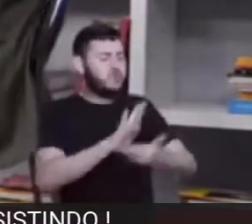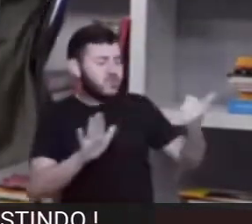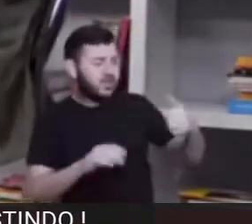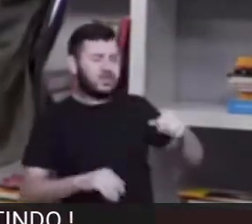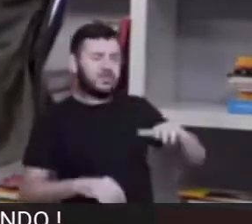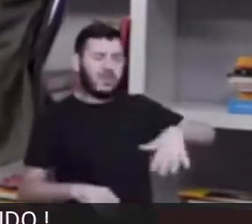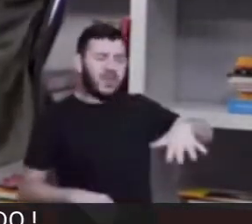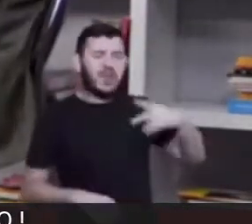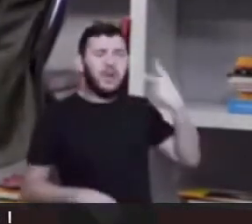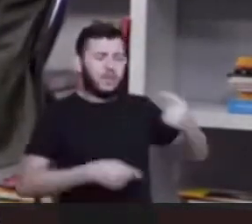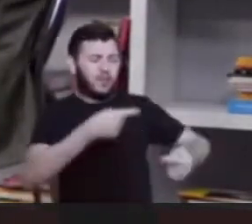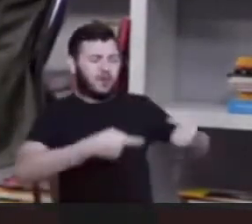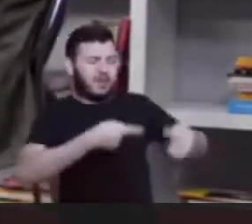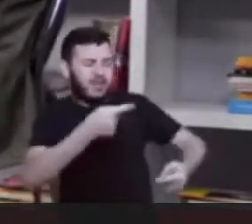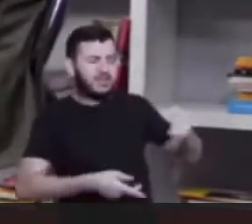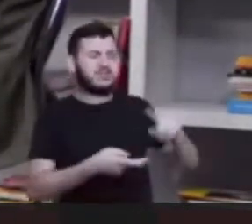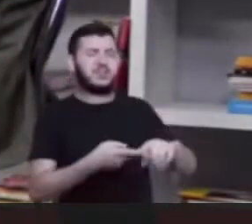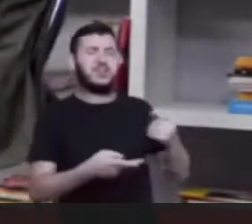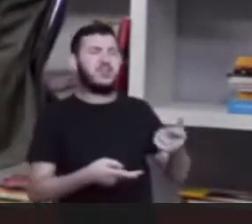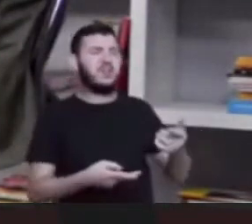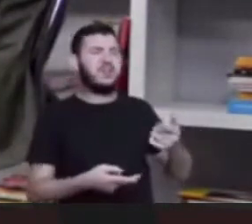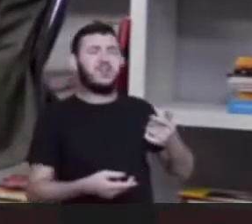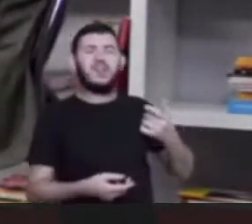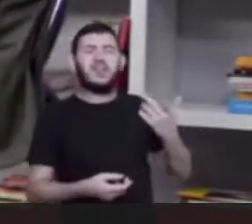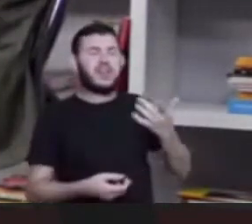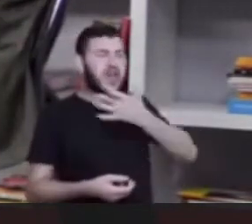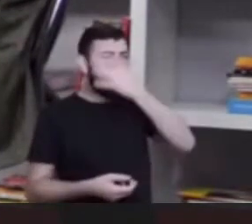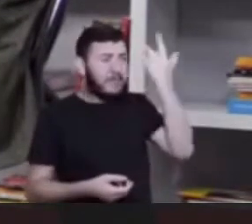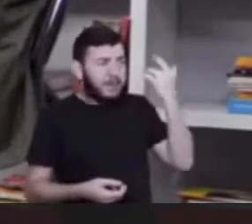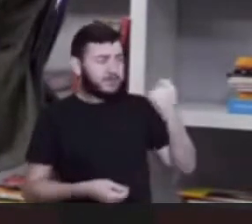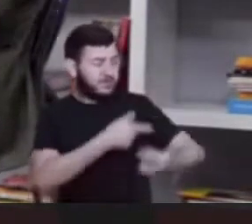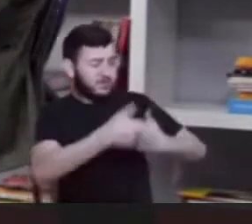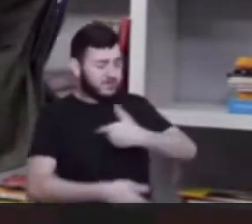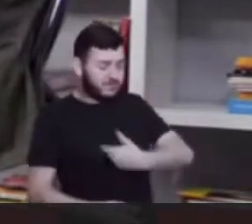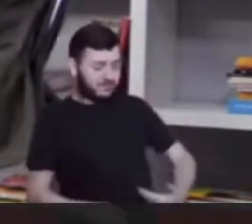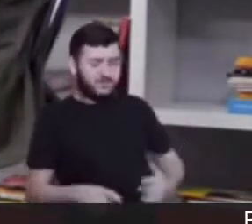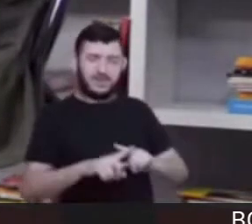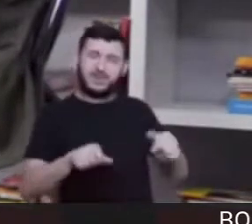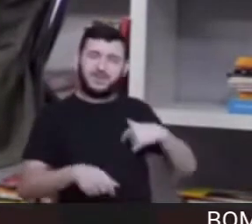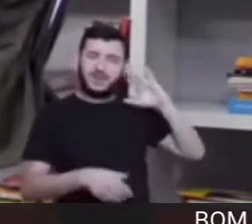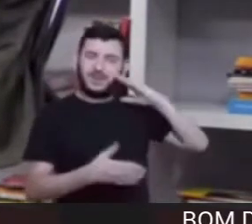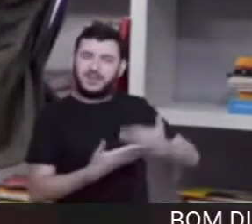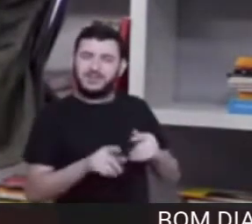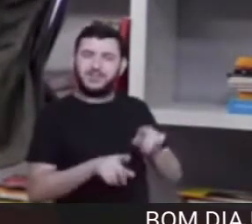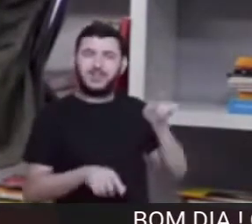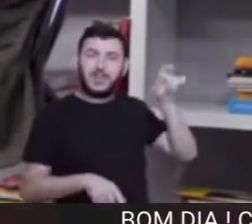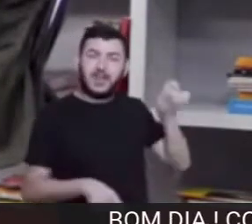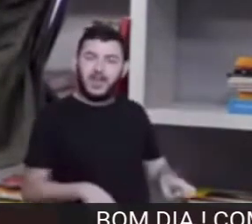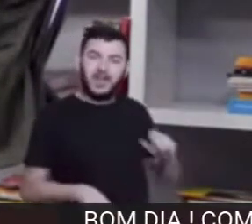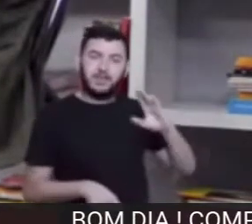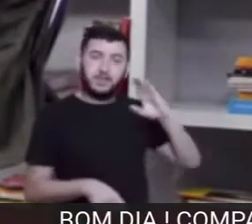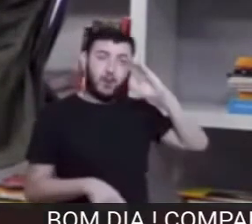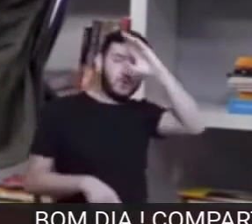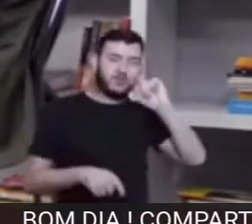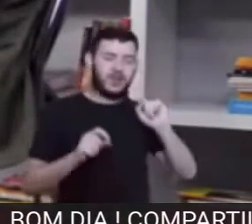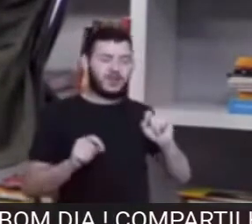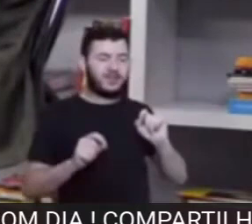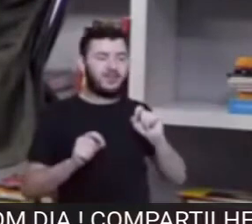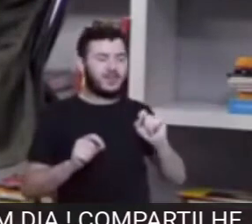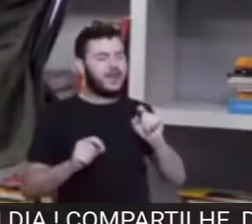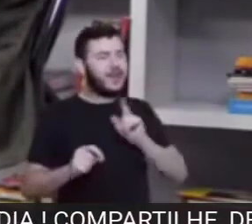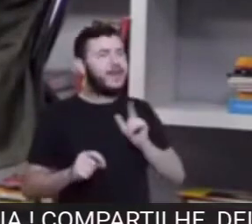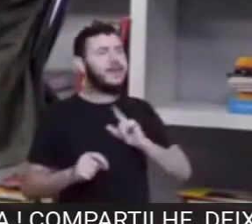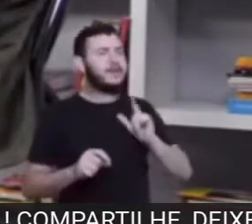eu acho que o Bolsonaro está cavando a sua cova. Esse é o dado concreto. Tá. Bolsonaro está cavando a sua